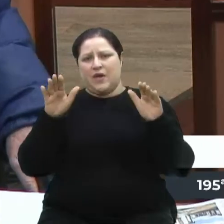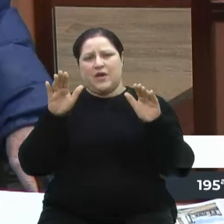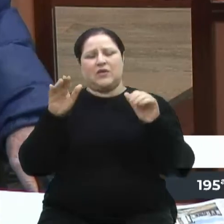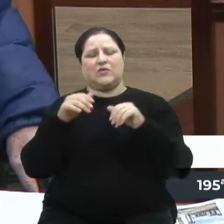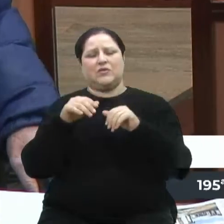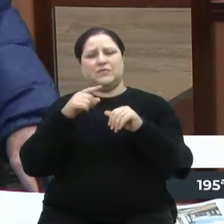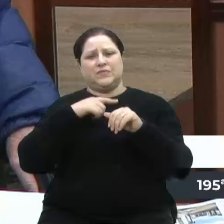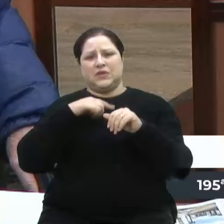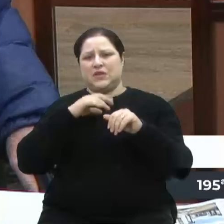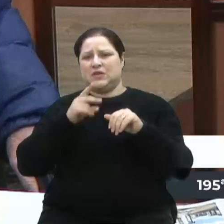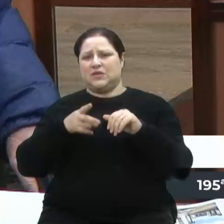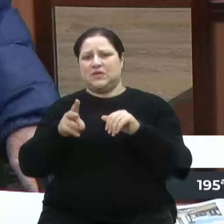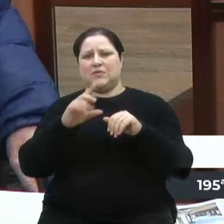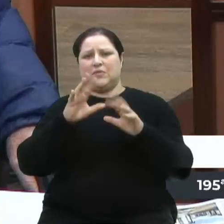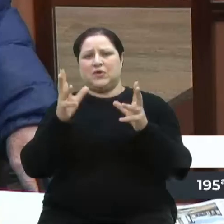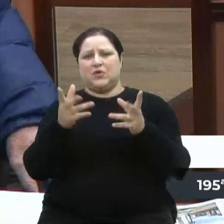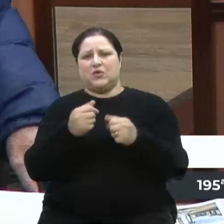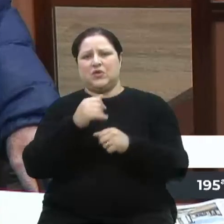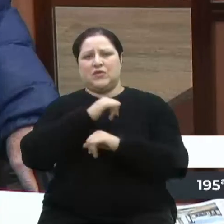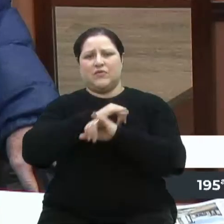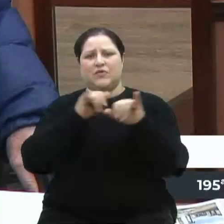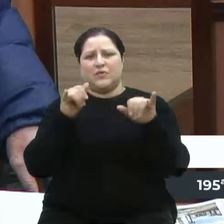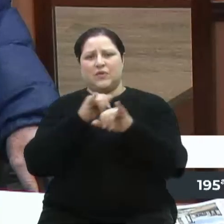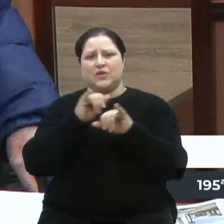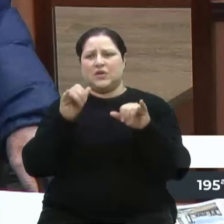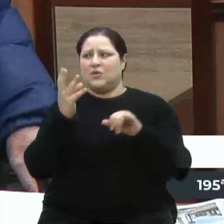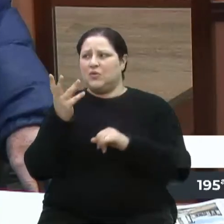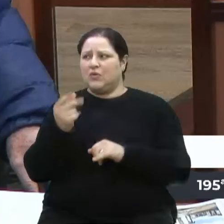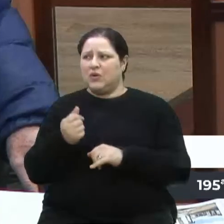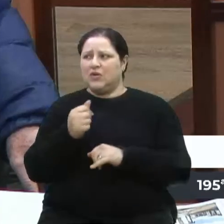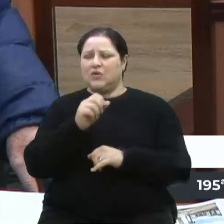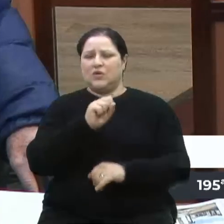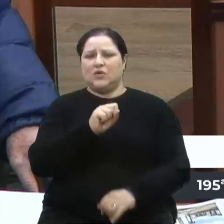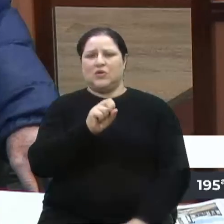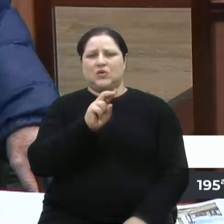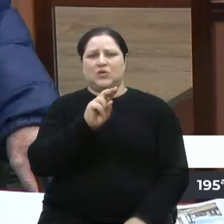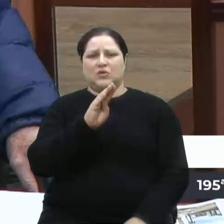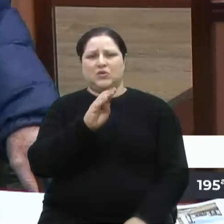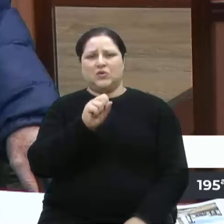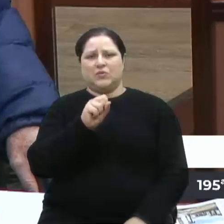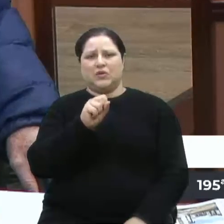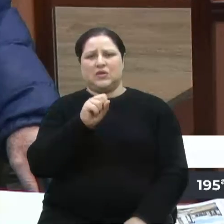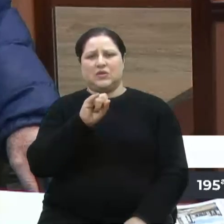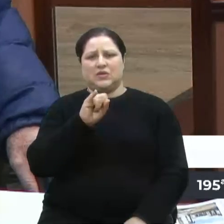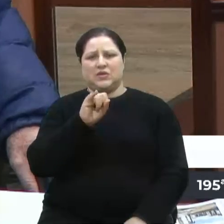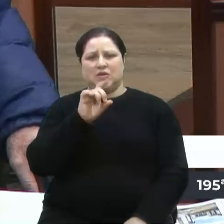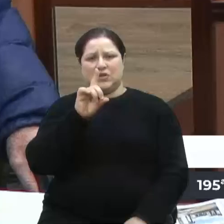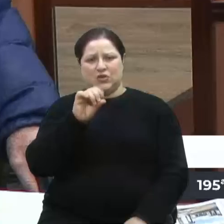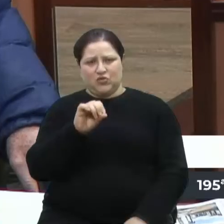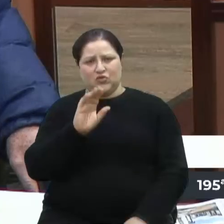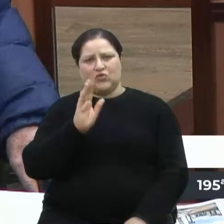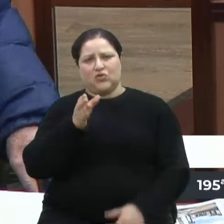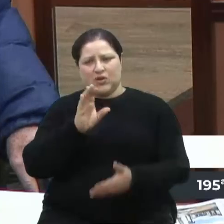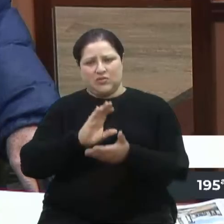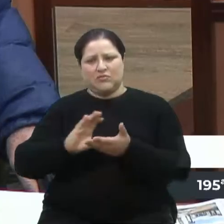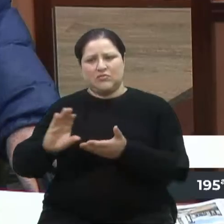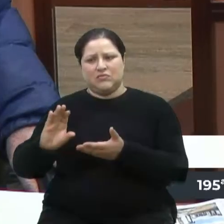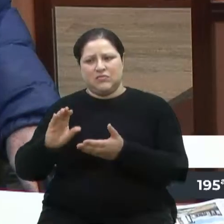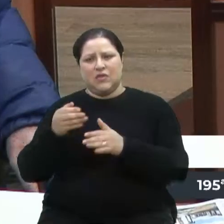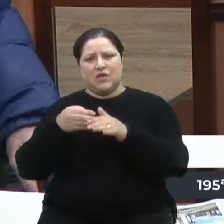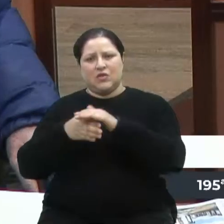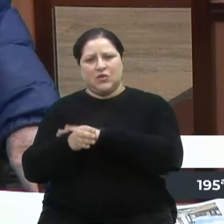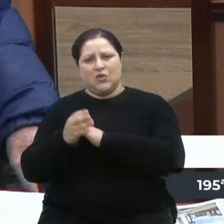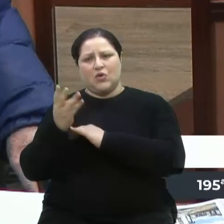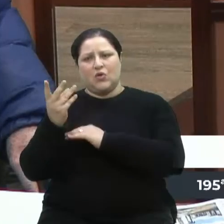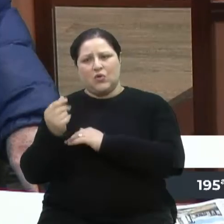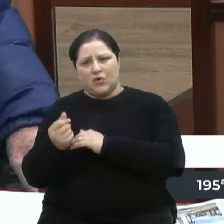os dados sobre quanto do subsídio já entrou, quanto foi investido, né? Como é que está essa questão. Então, é público, a gente